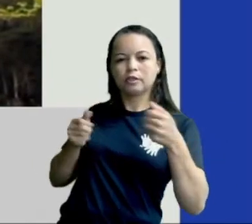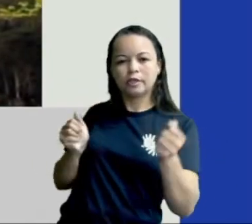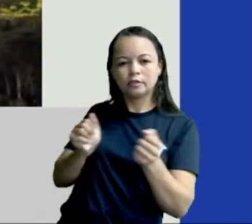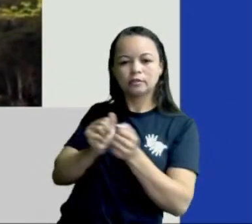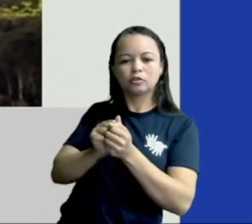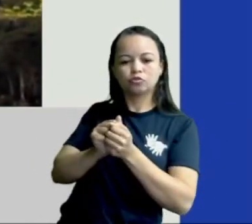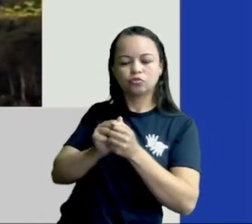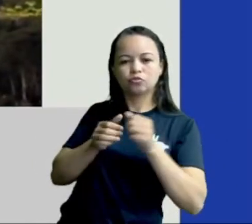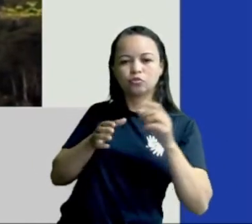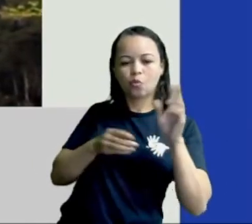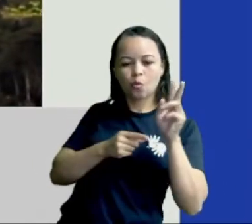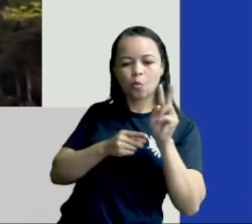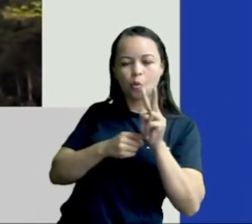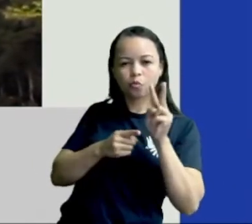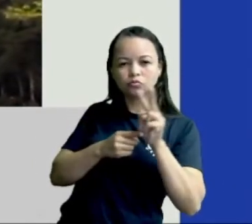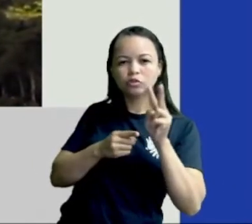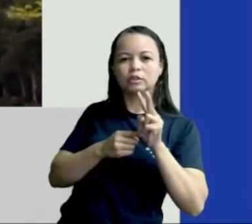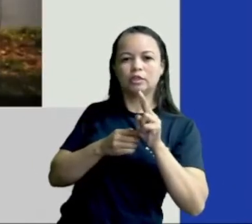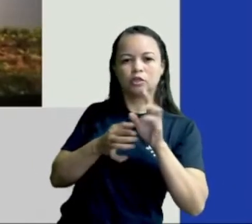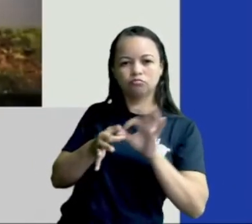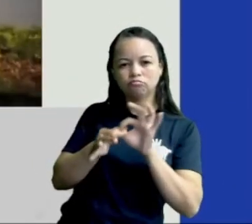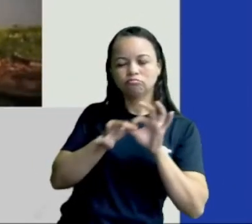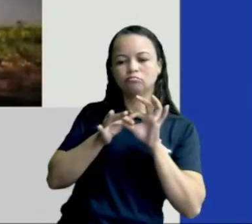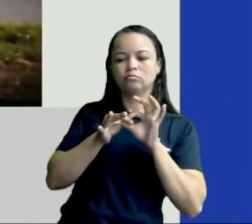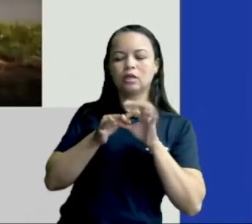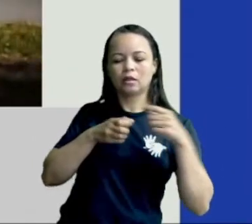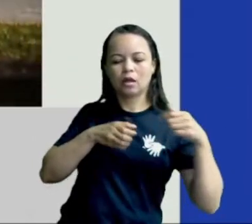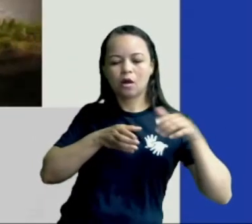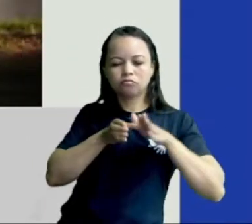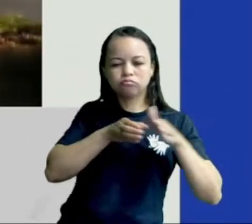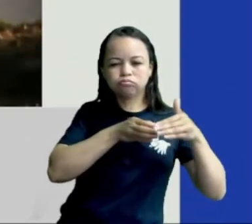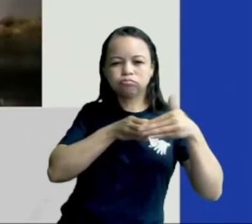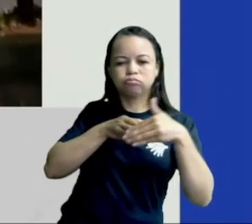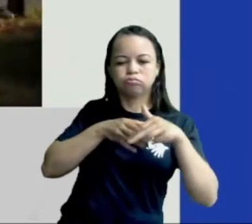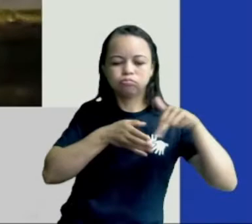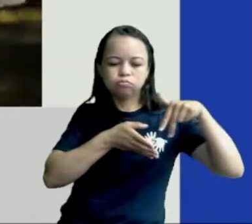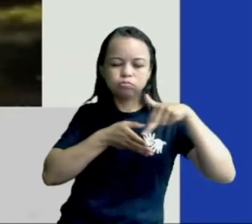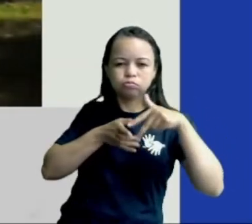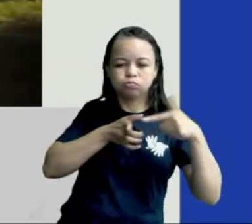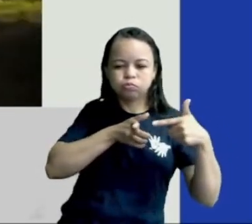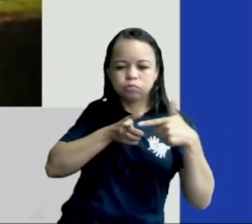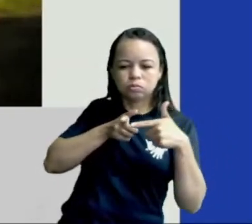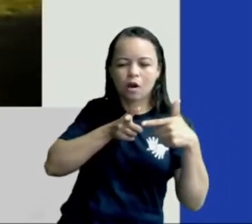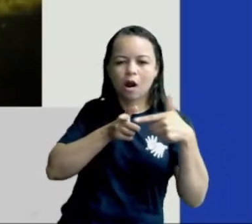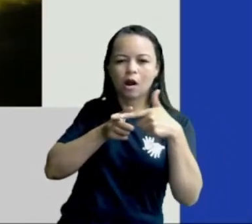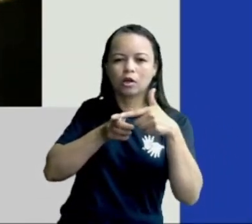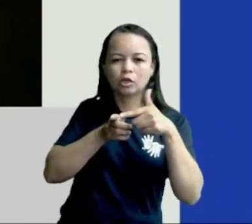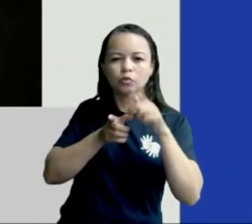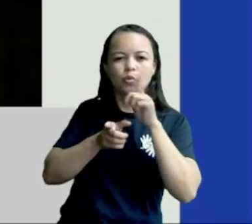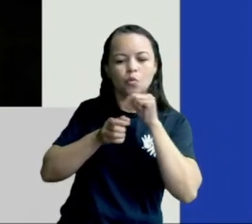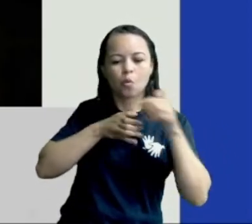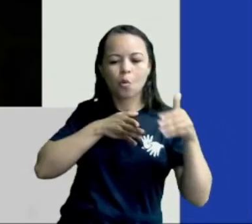aliados, foram avistadas se aproximando do monte, beirando o curso do rio Itapacurá.